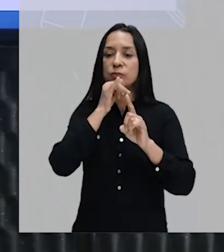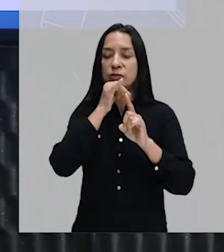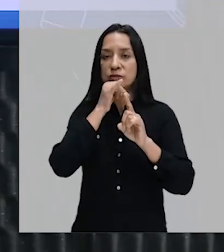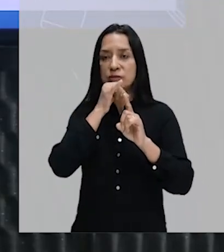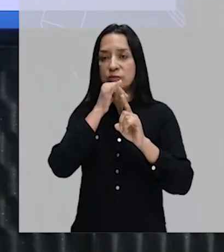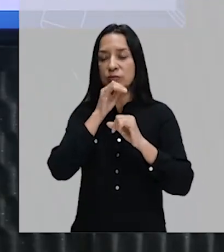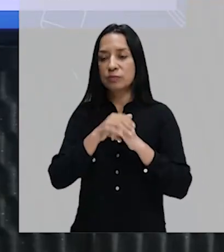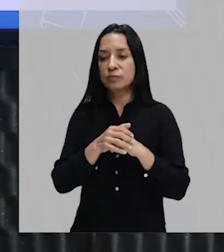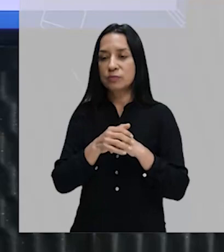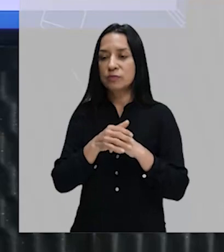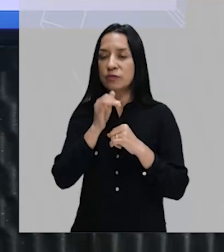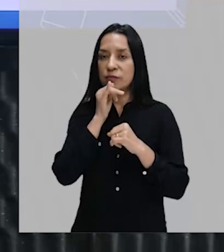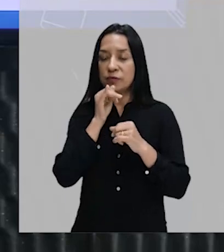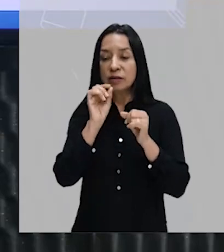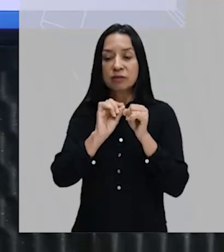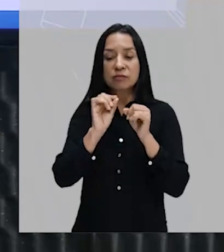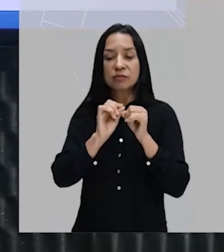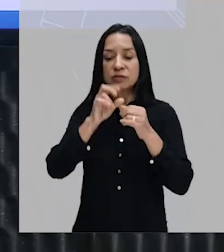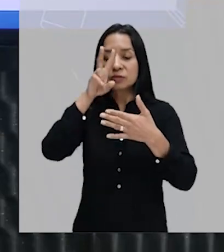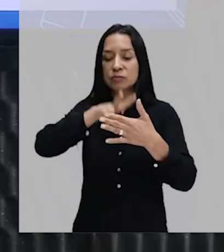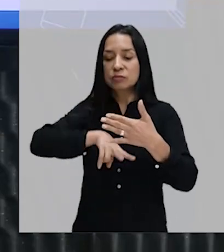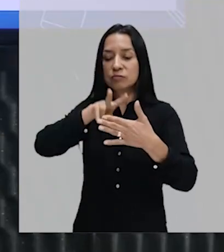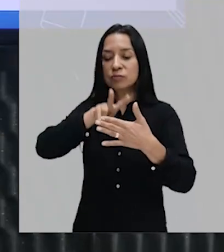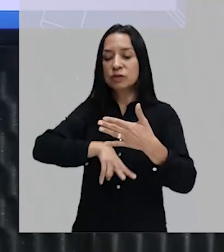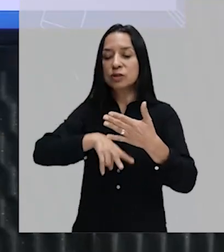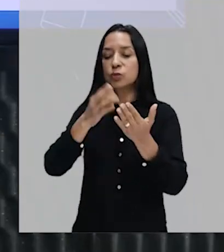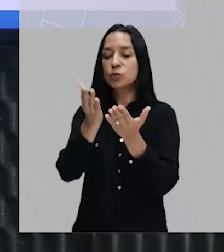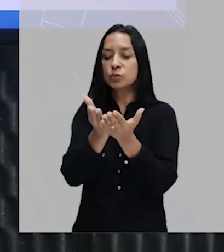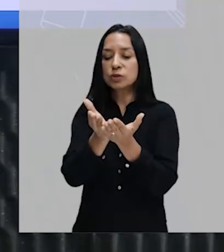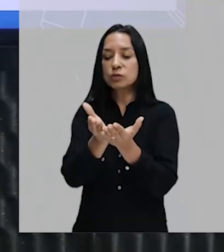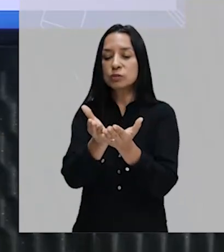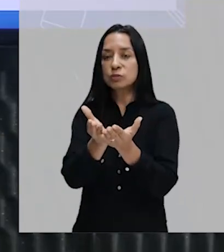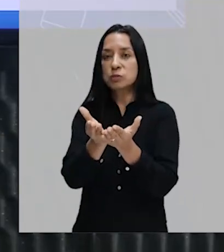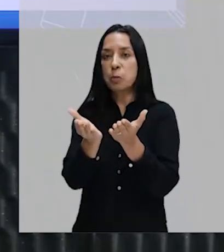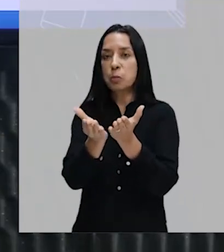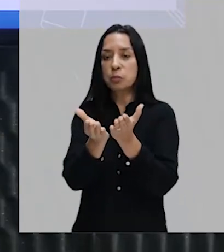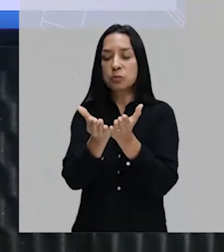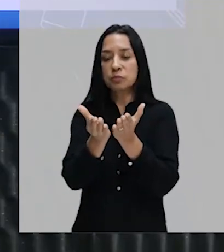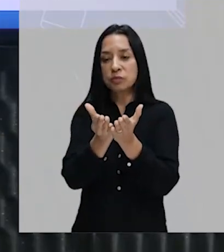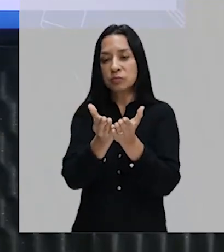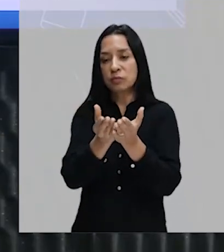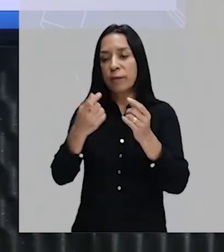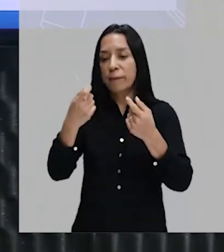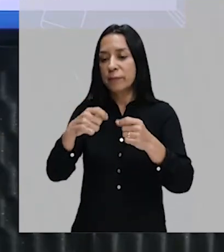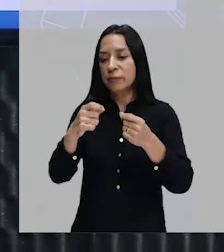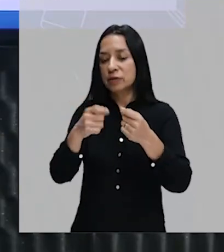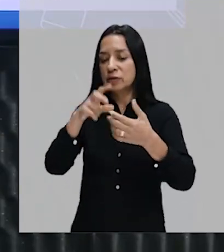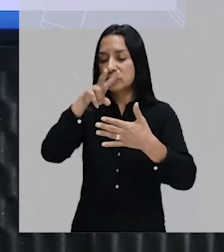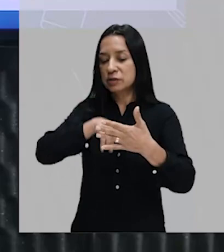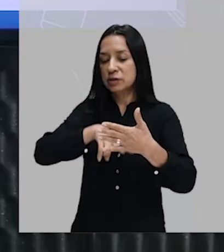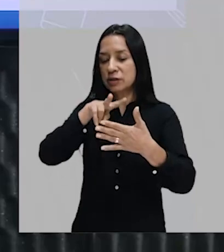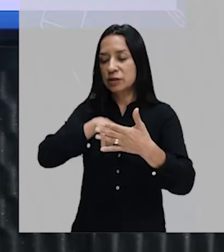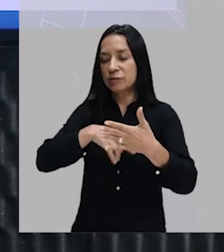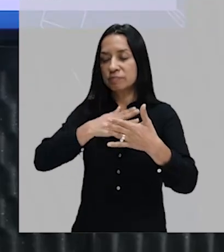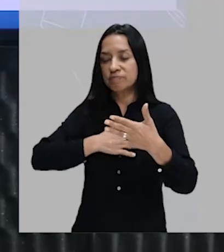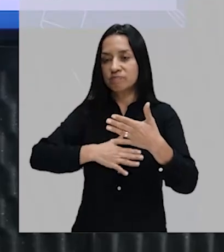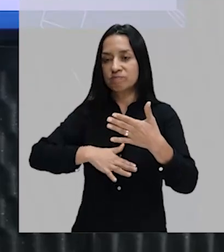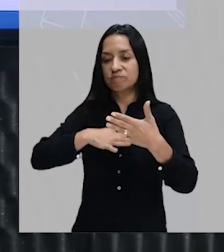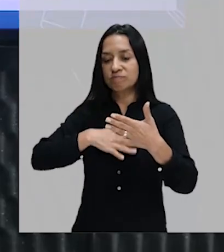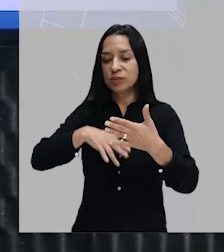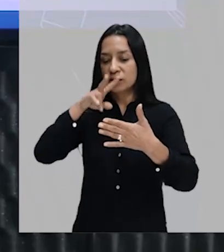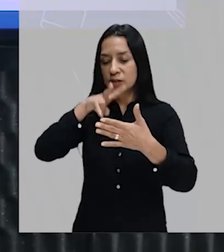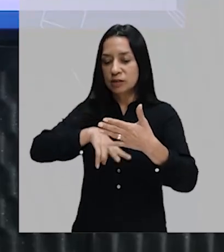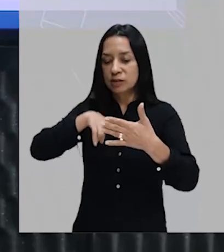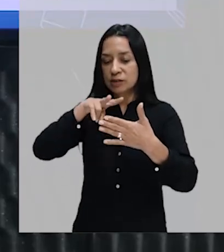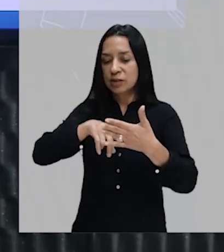fazer uma leitura de um texto bíblico, lá no púlpito, tá? Você precisa ler pausado e